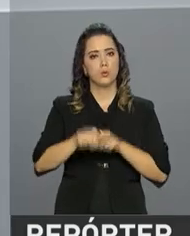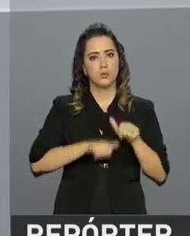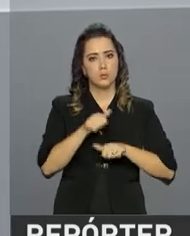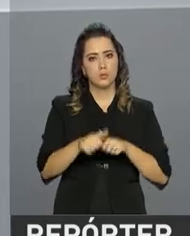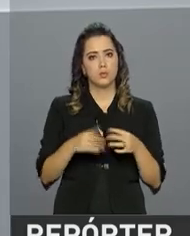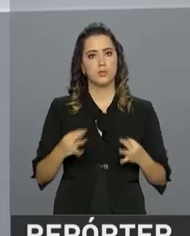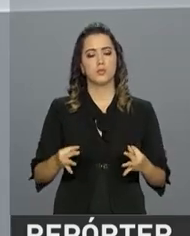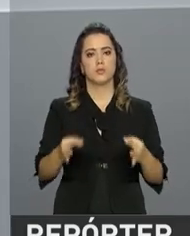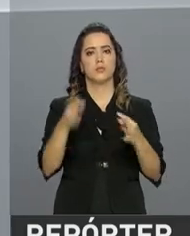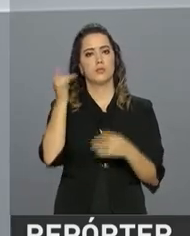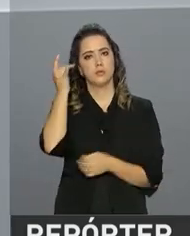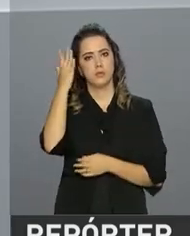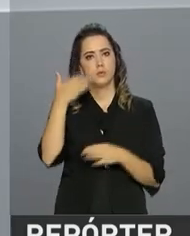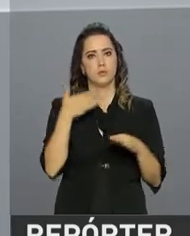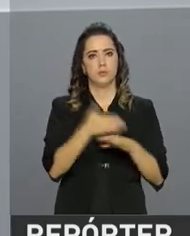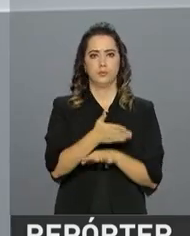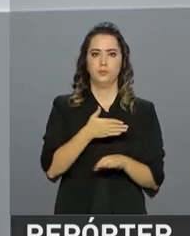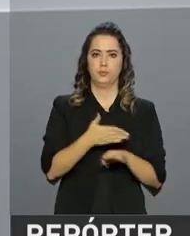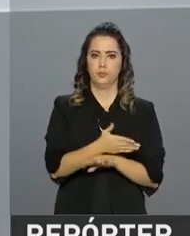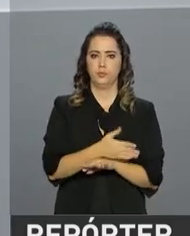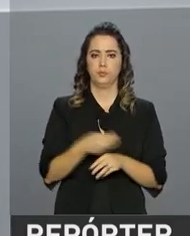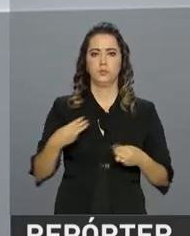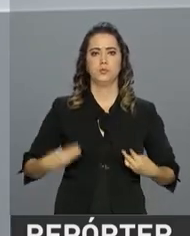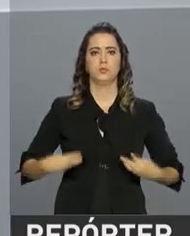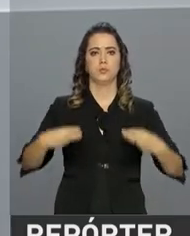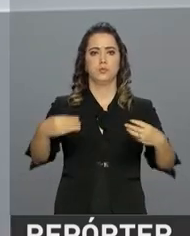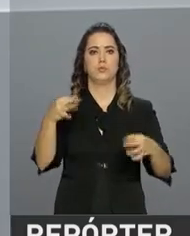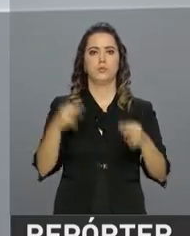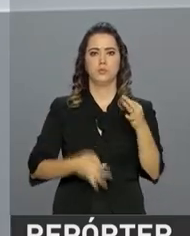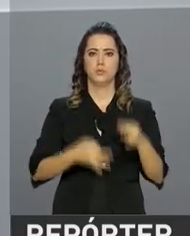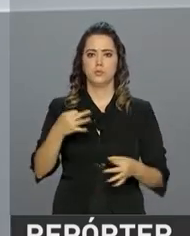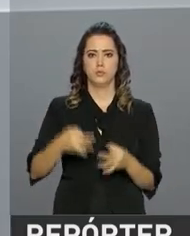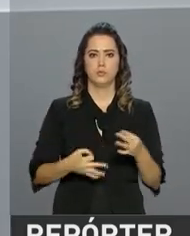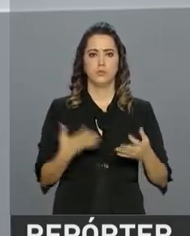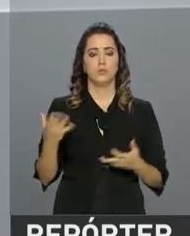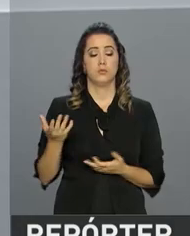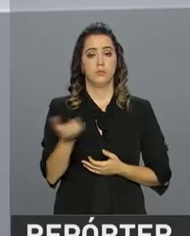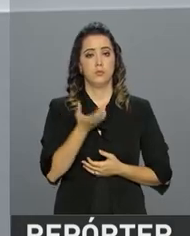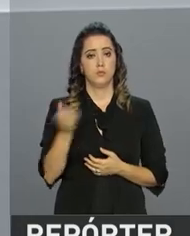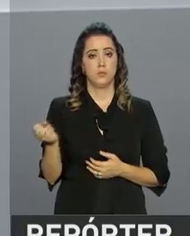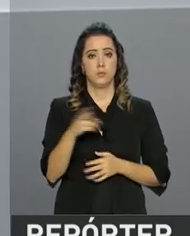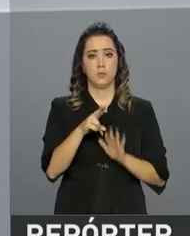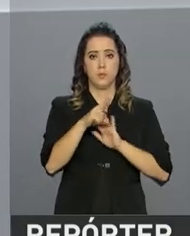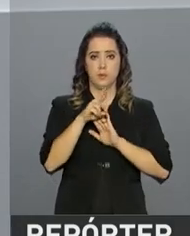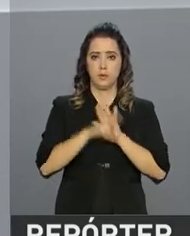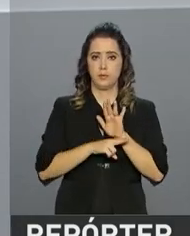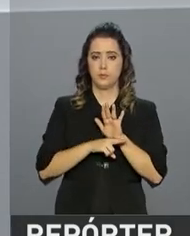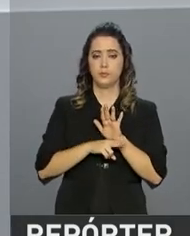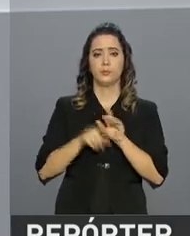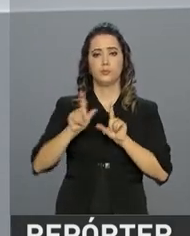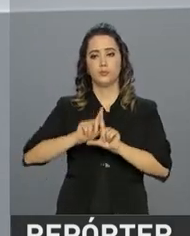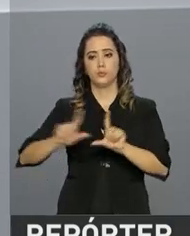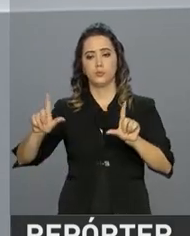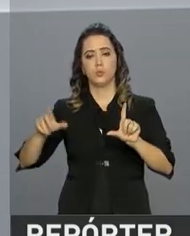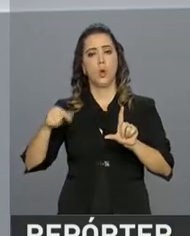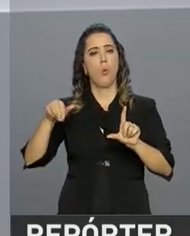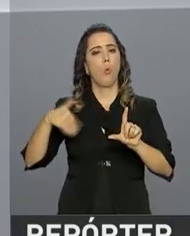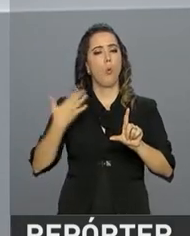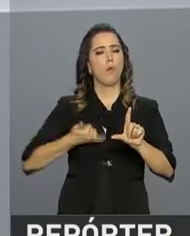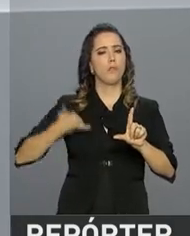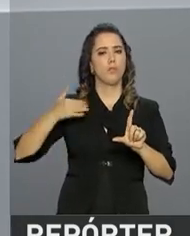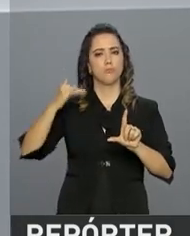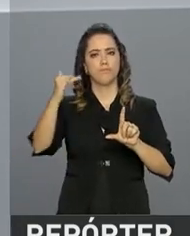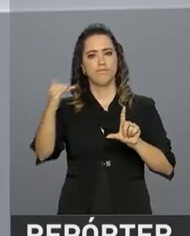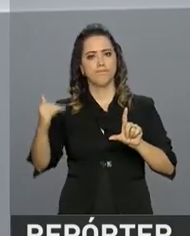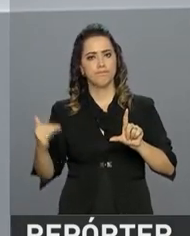mudanças tecnológicas que facilitam o acesso a conteúdos, o Ministério da Justiça pretende atualizar as regras para classificação